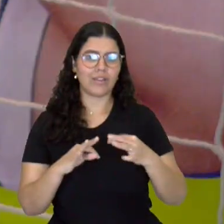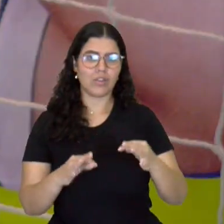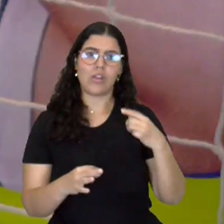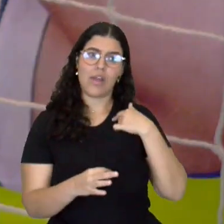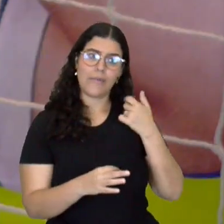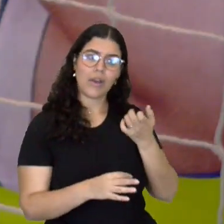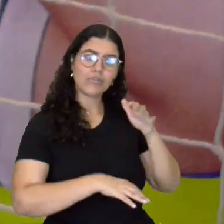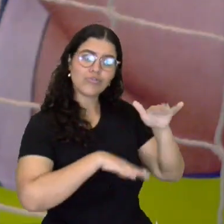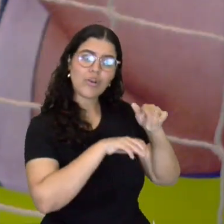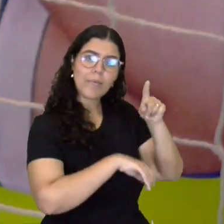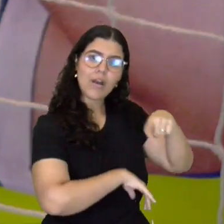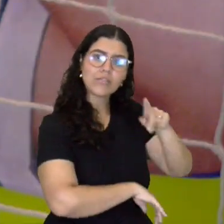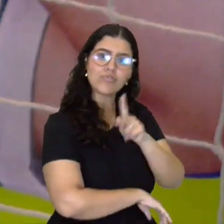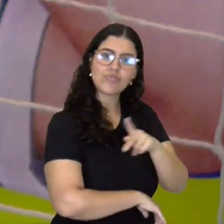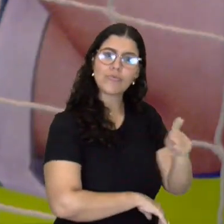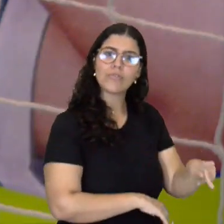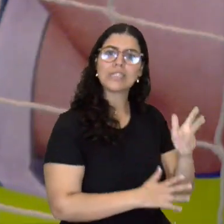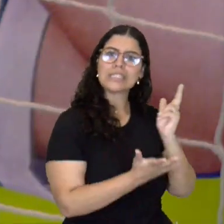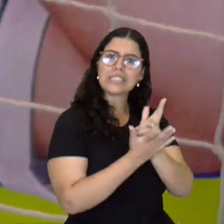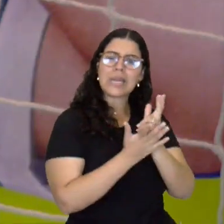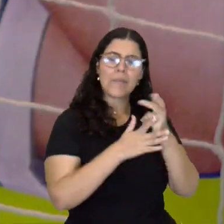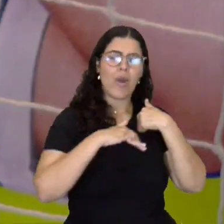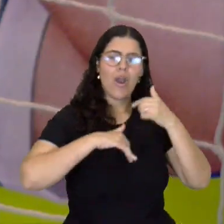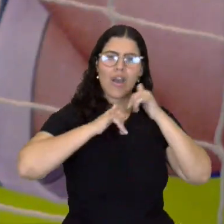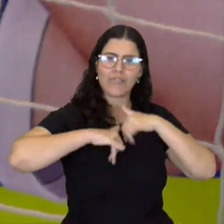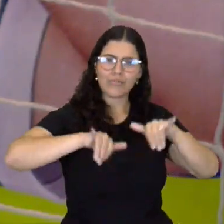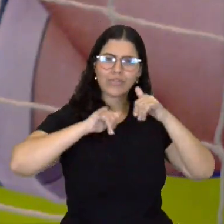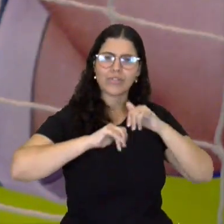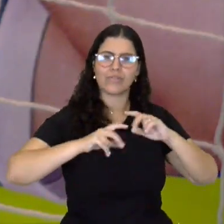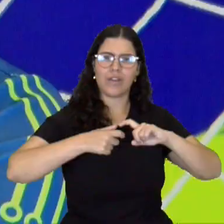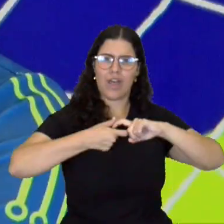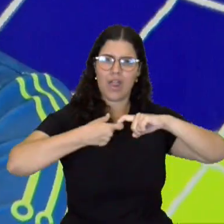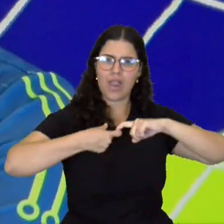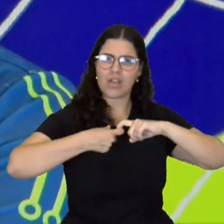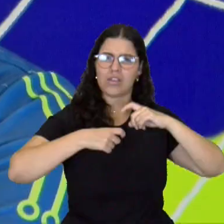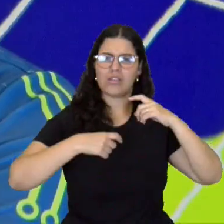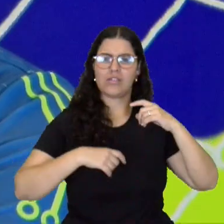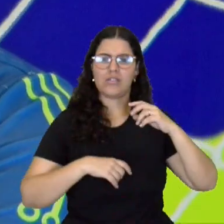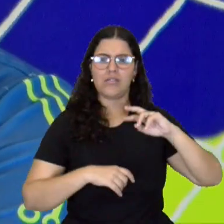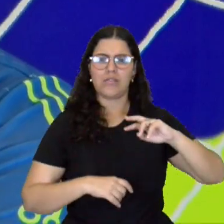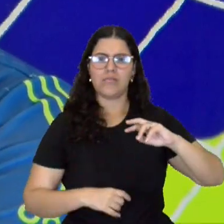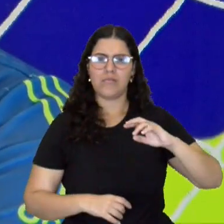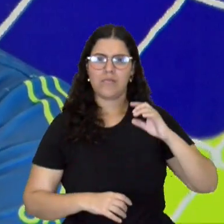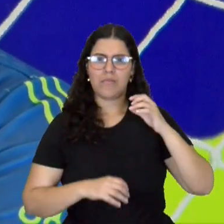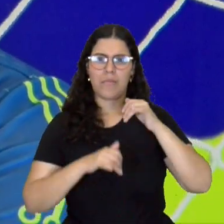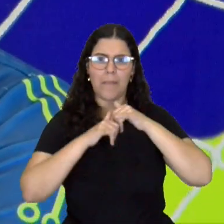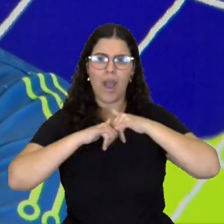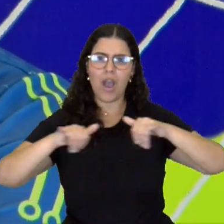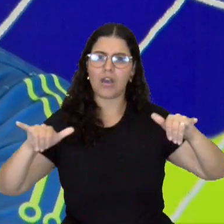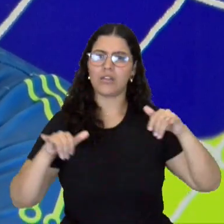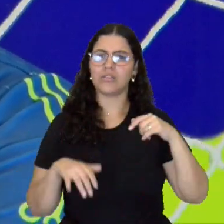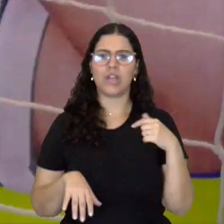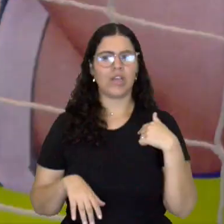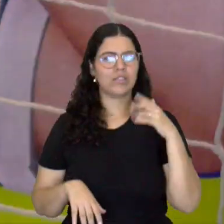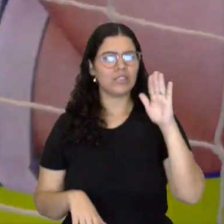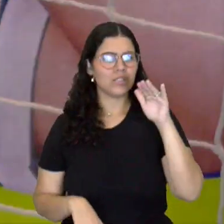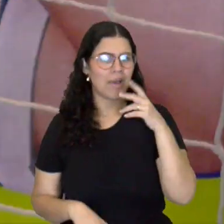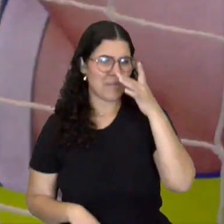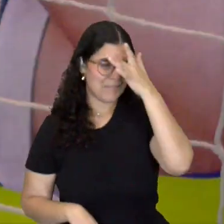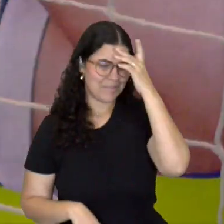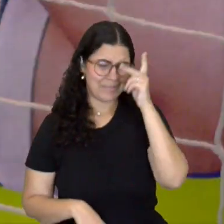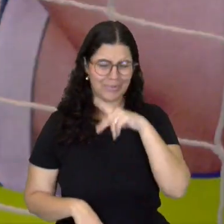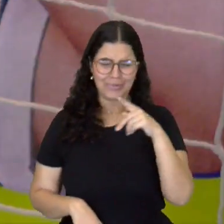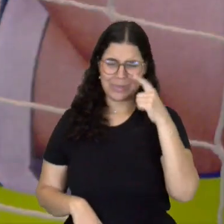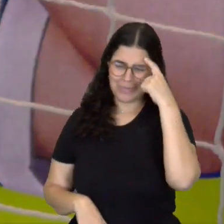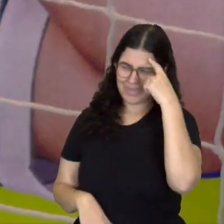vamos, participa, eu divulgo, mando o link, e aí tem professor que acha que não é pra ele, eu falo, também não era pra mim não, mulher, vamos embora,